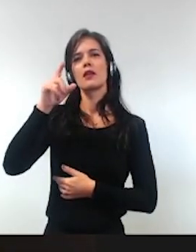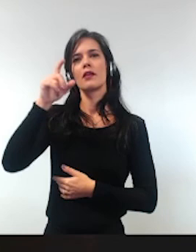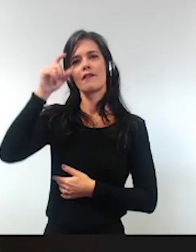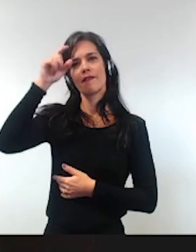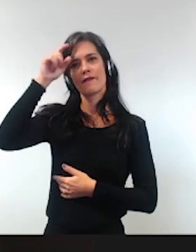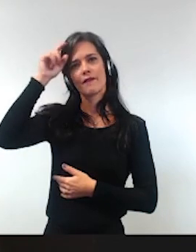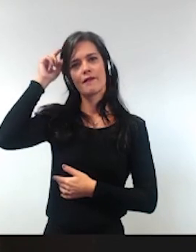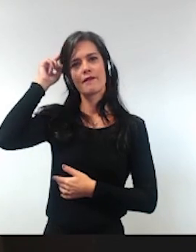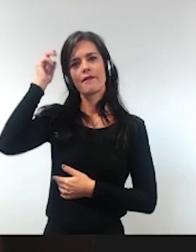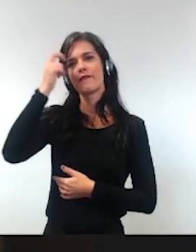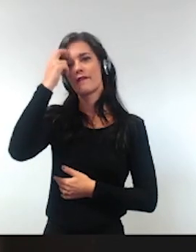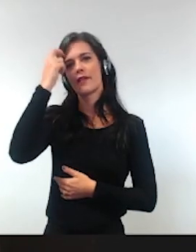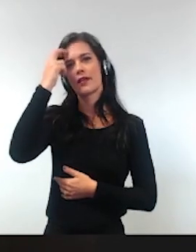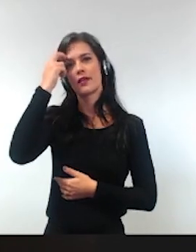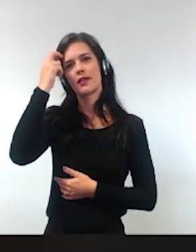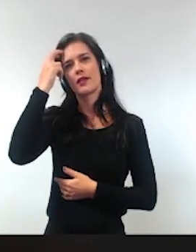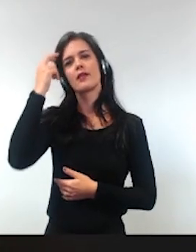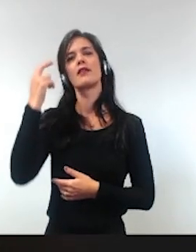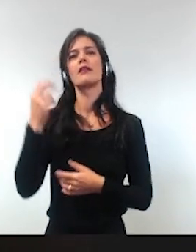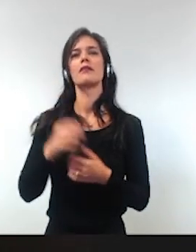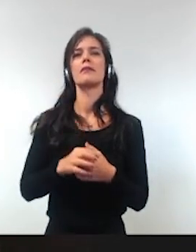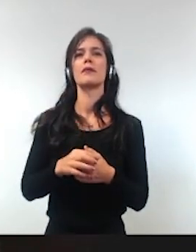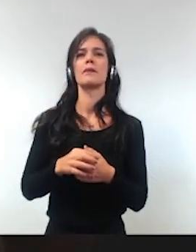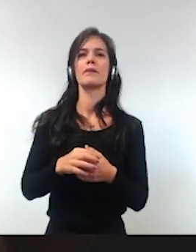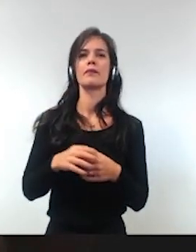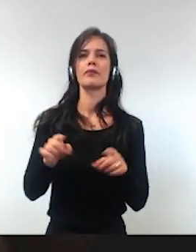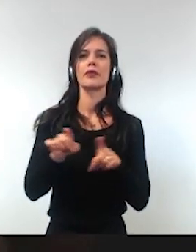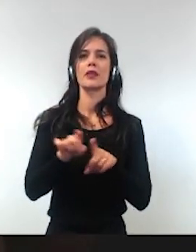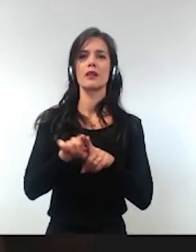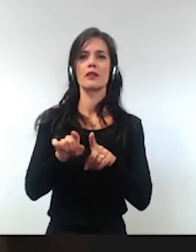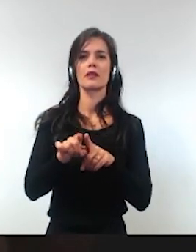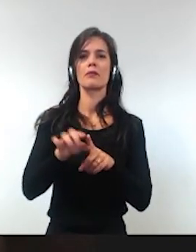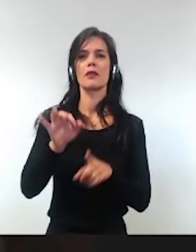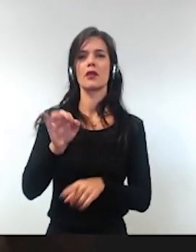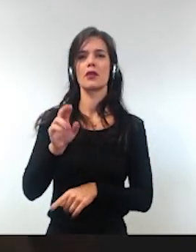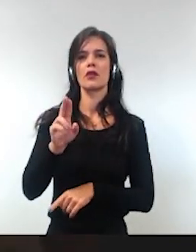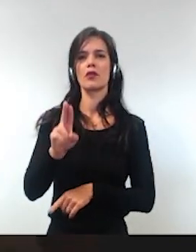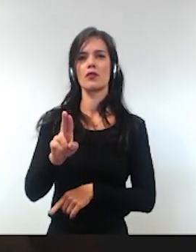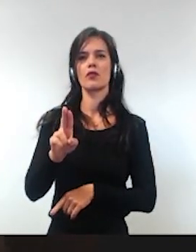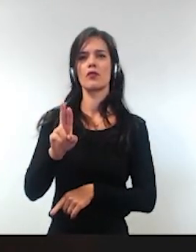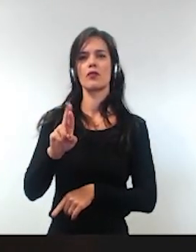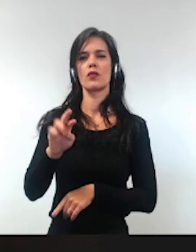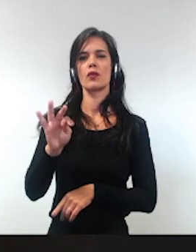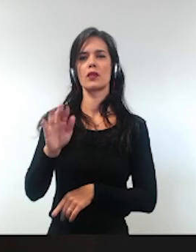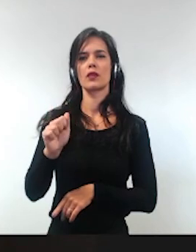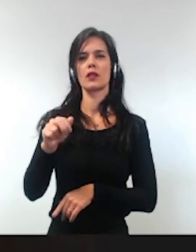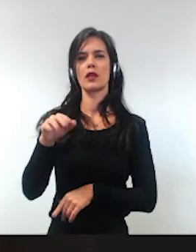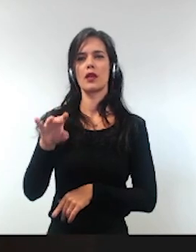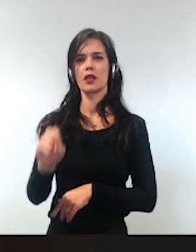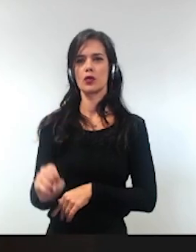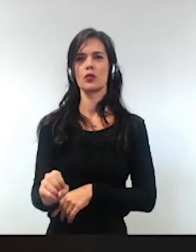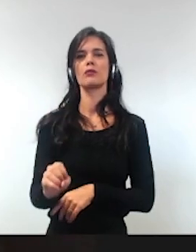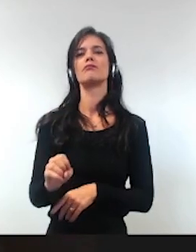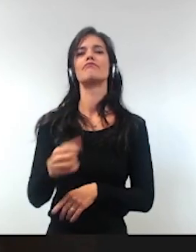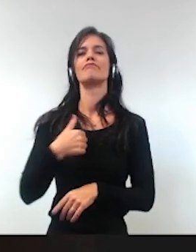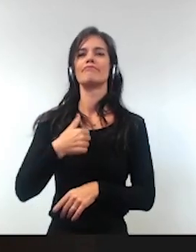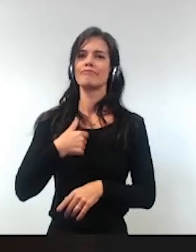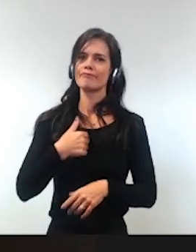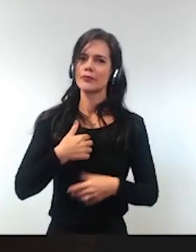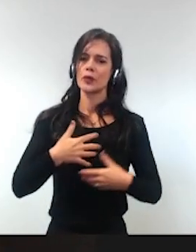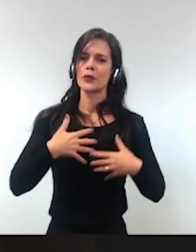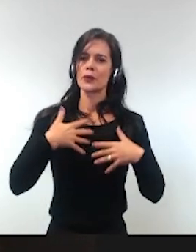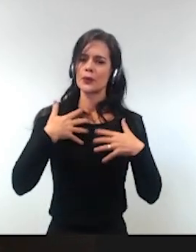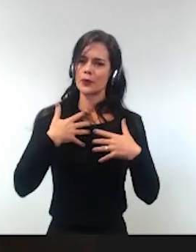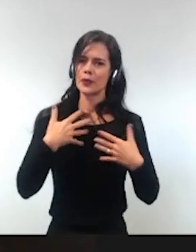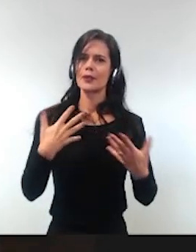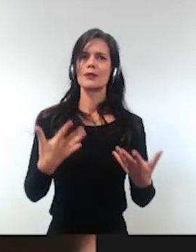Marcos Vinícius Furtado Coelho, um queridíssimo amigo. Dizer que estou encantado com o painel, instigante